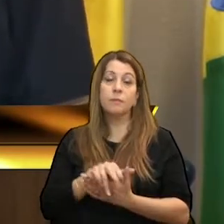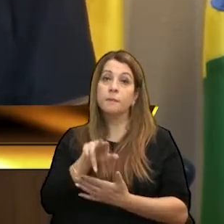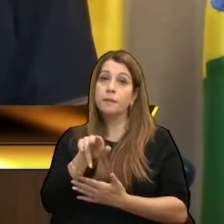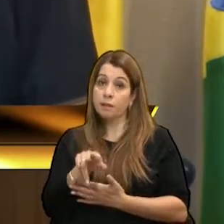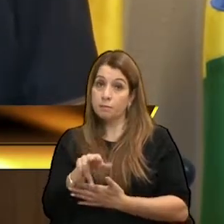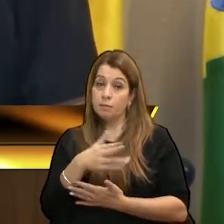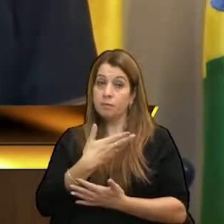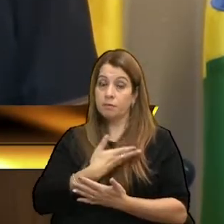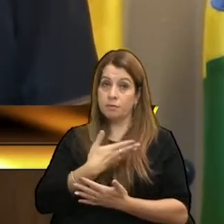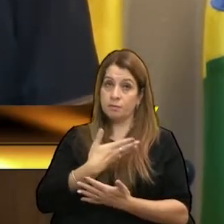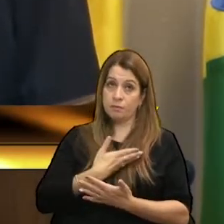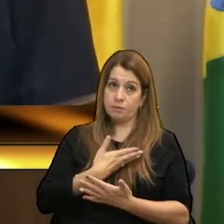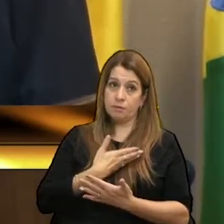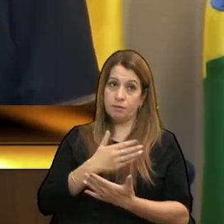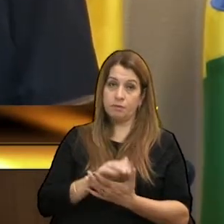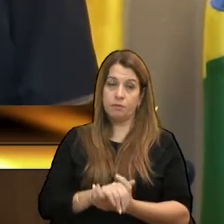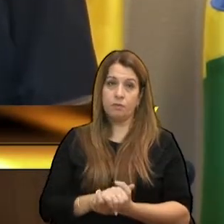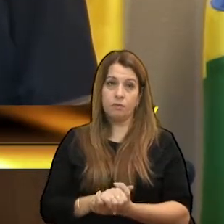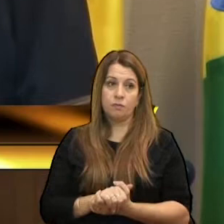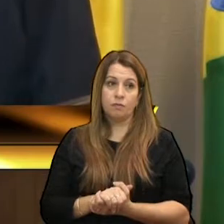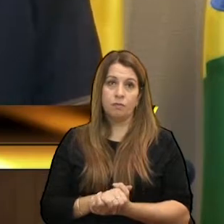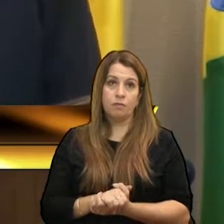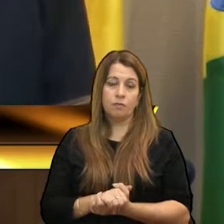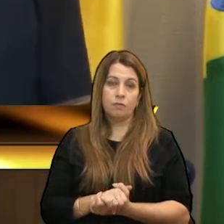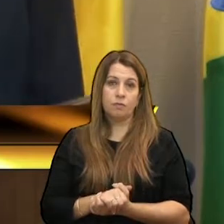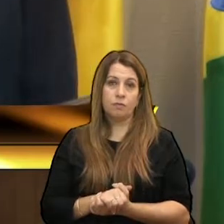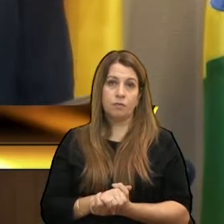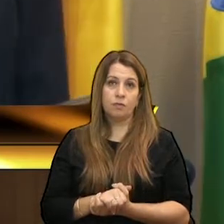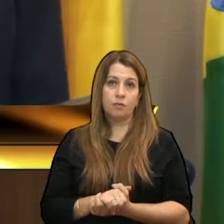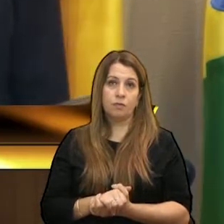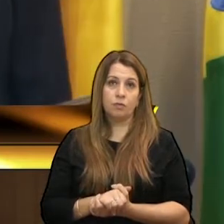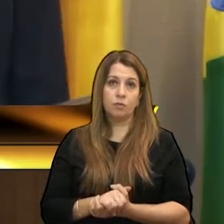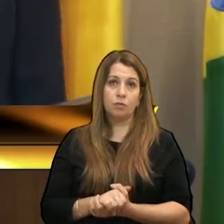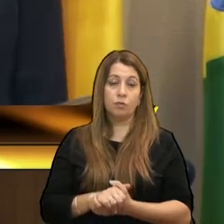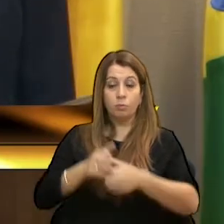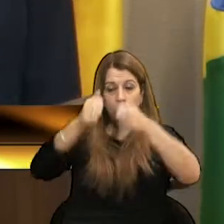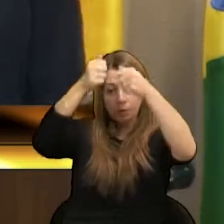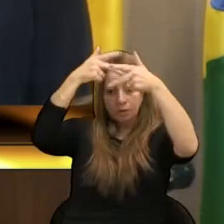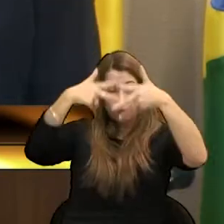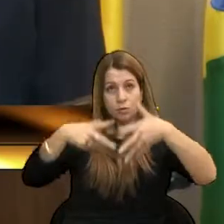irmãos, amigos, sob a proteção de Deus,